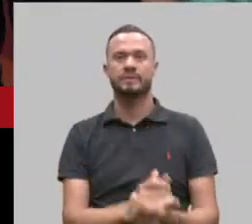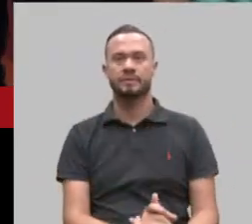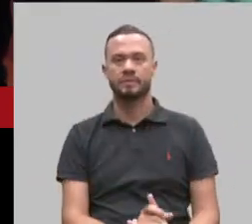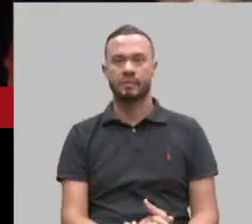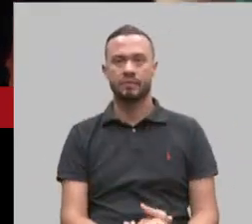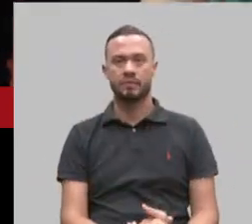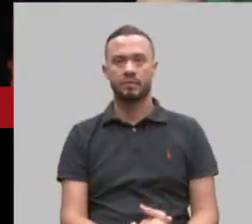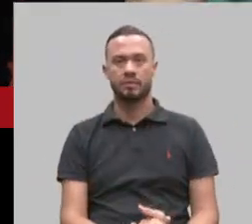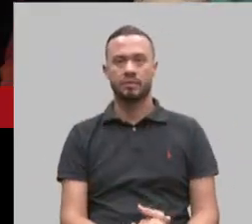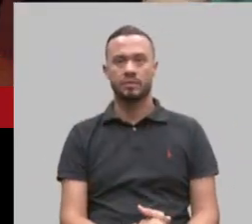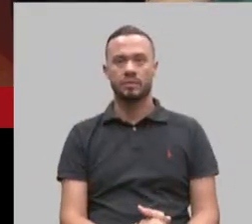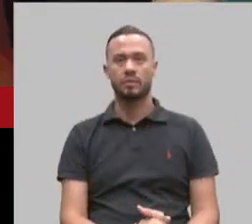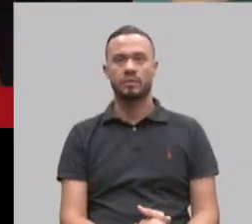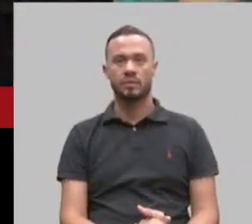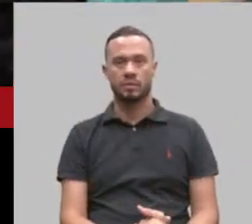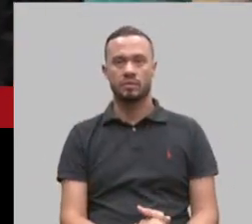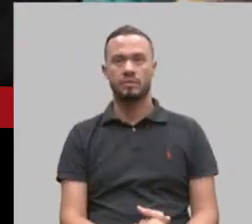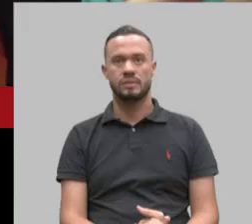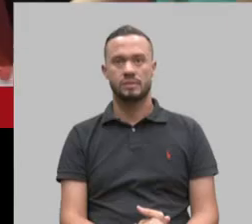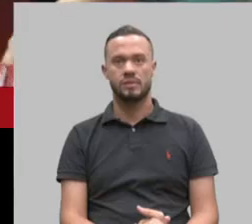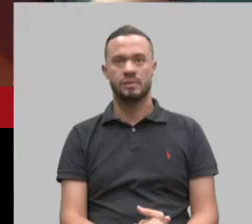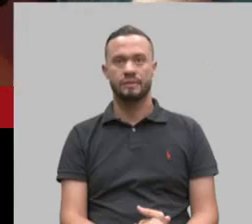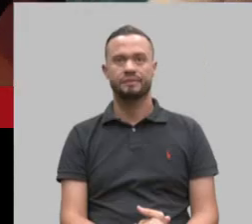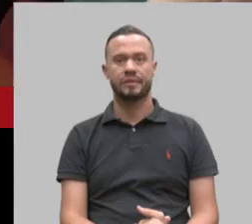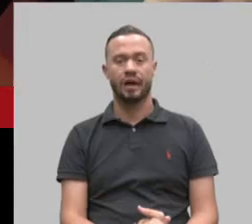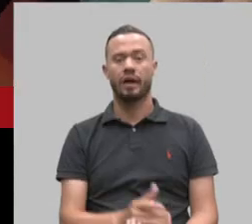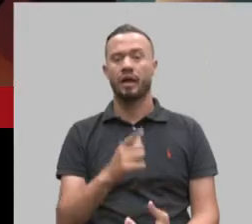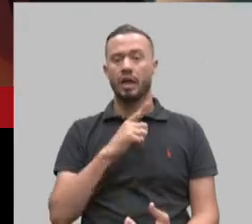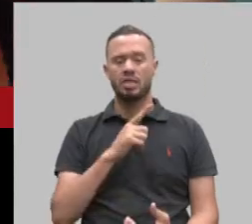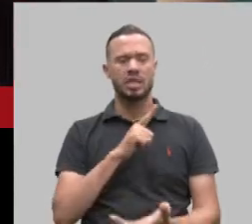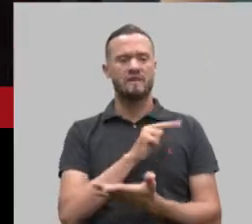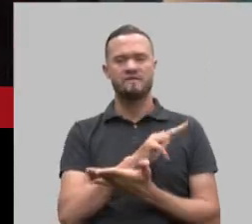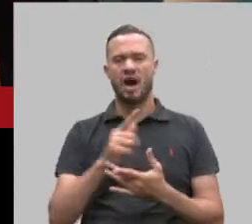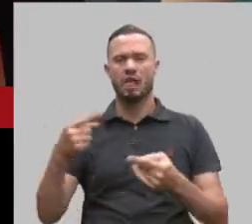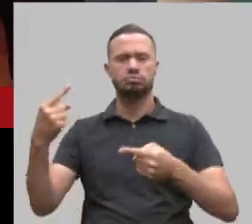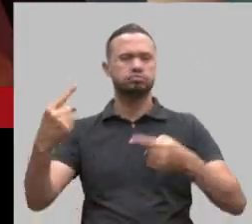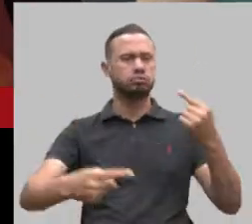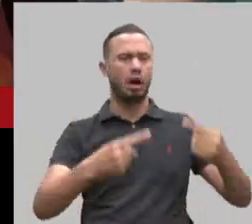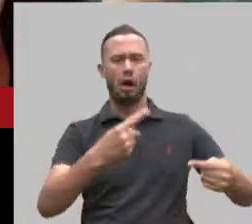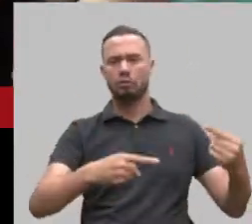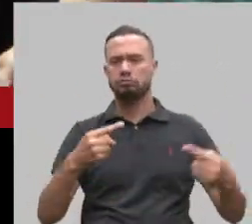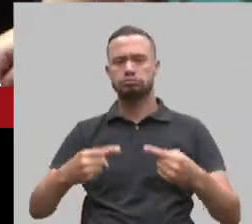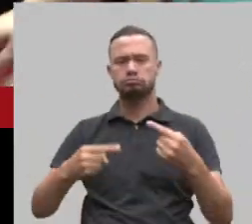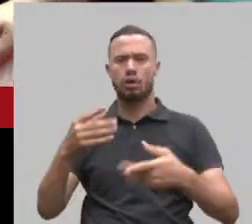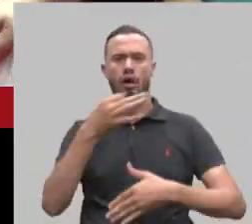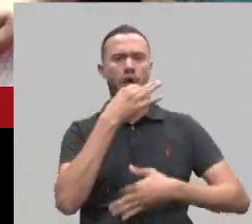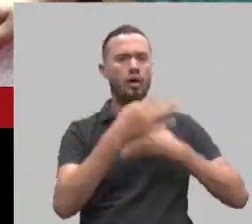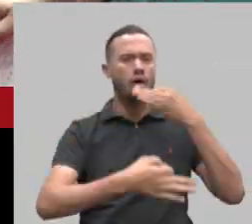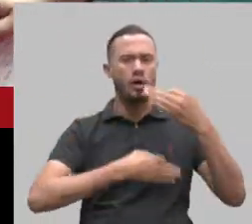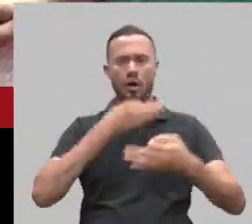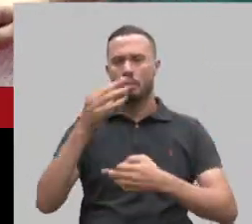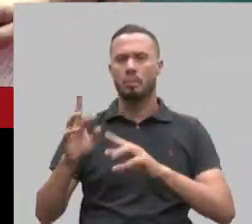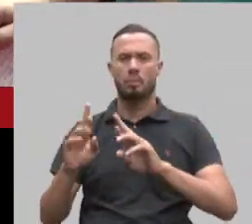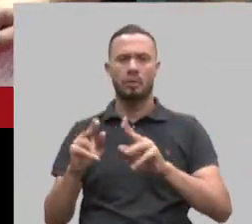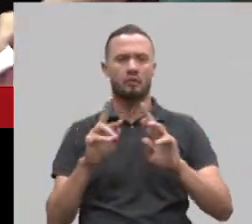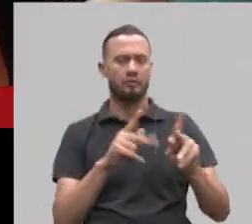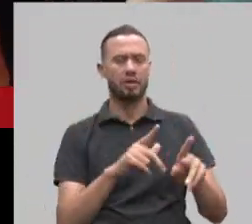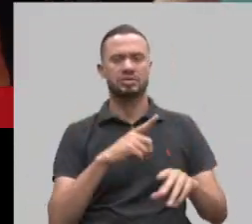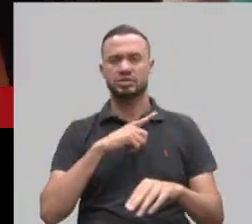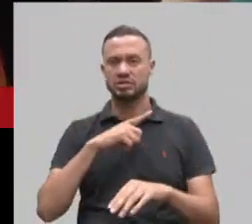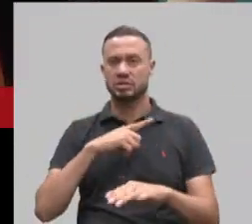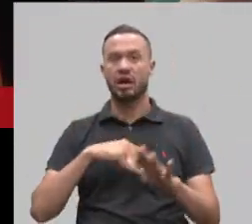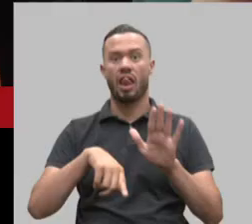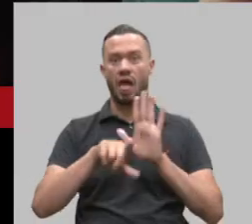também e Há muitas discussões né E algumas opiniões contraves que falam que já existem leis sobre